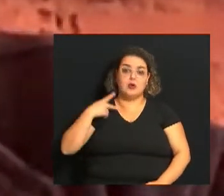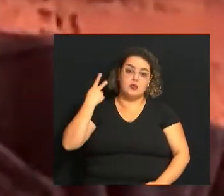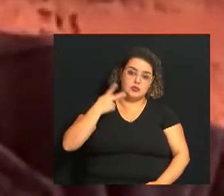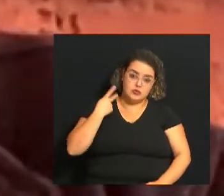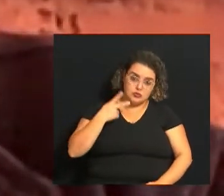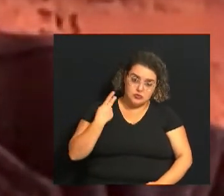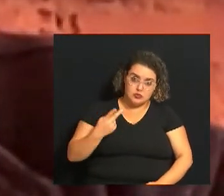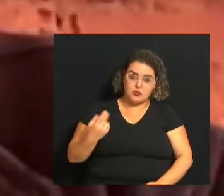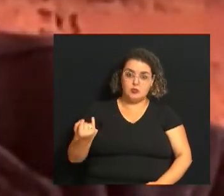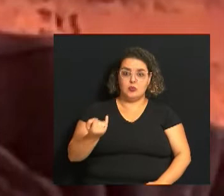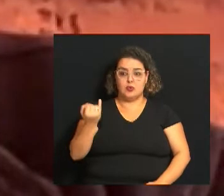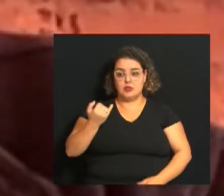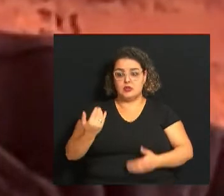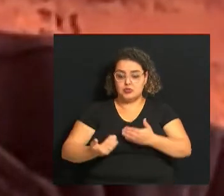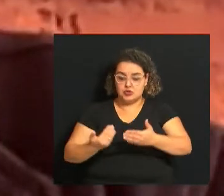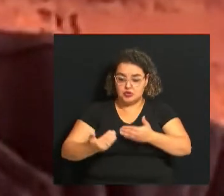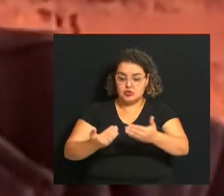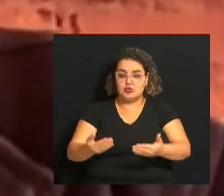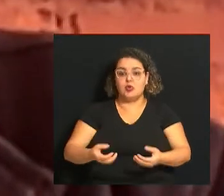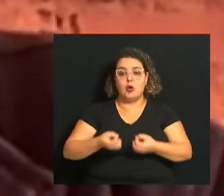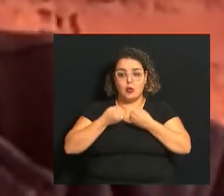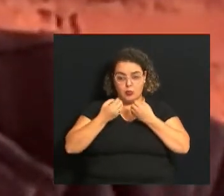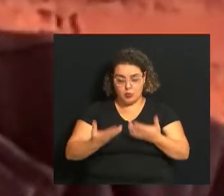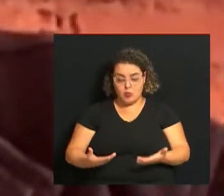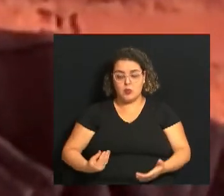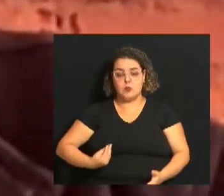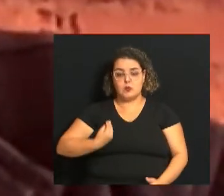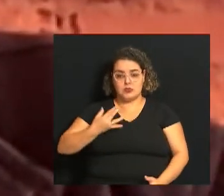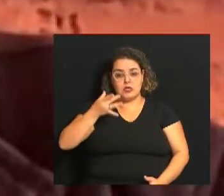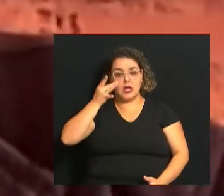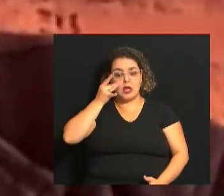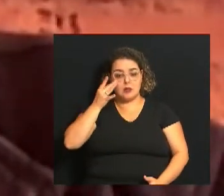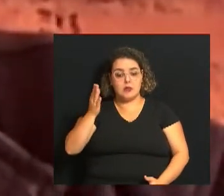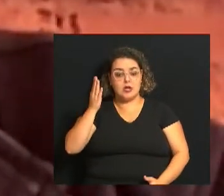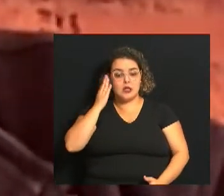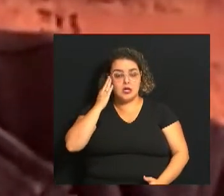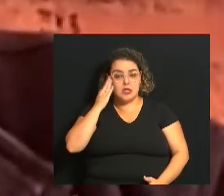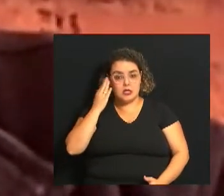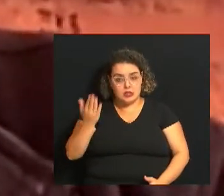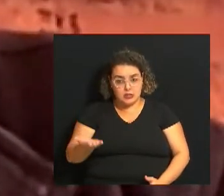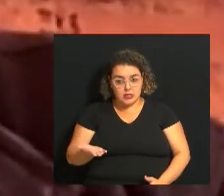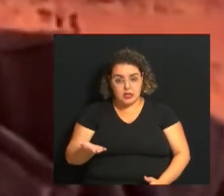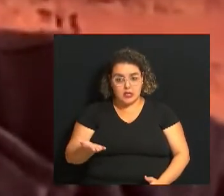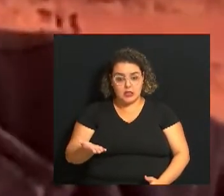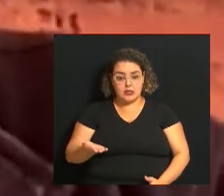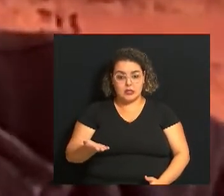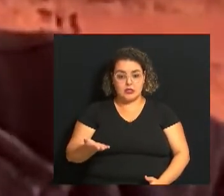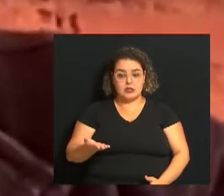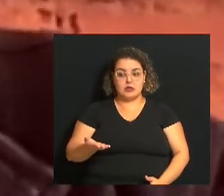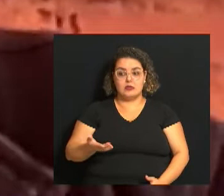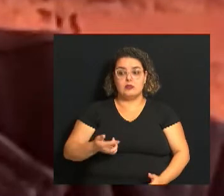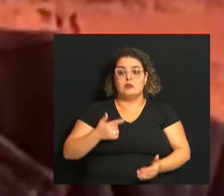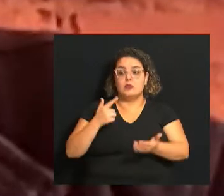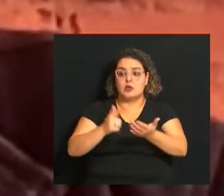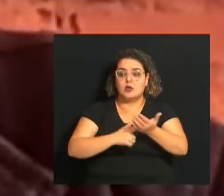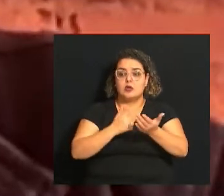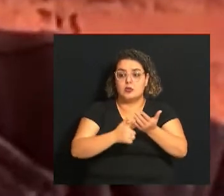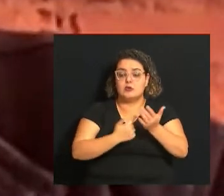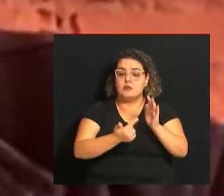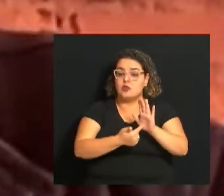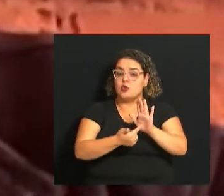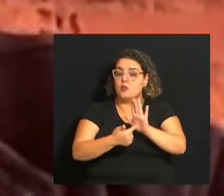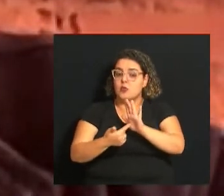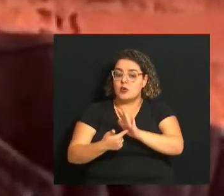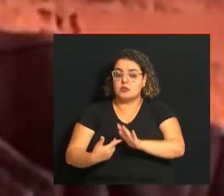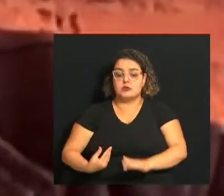nesse processo, por isso é muito bom estar aqui, é que a gente entenda que a gente, pelo livro se demonstra que nós vivemos hoje